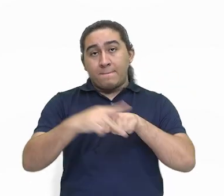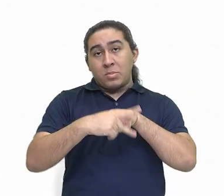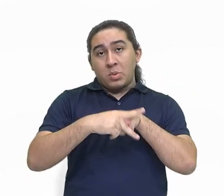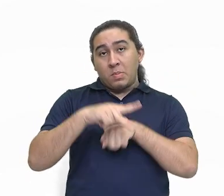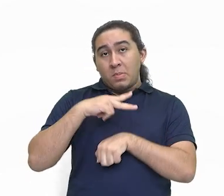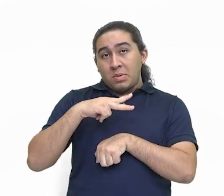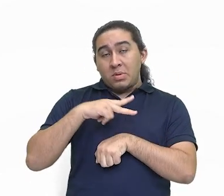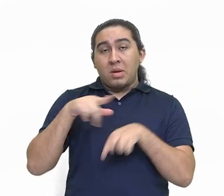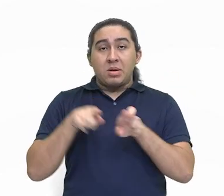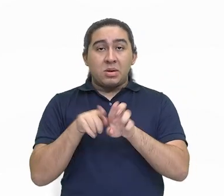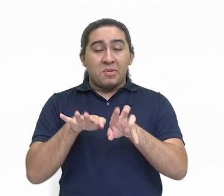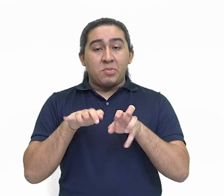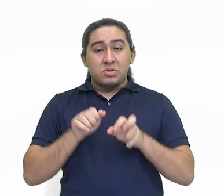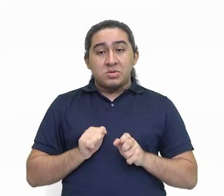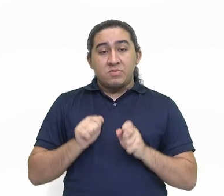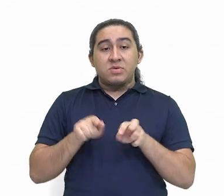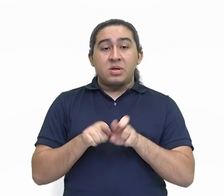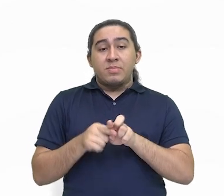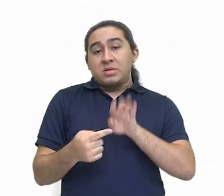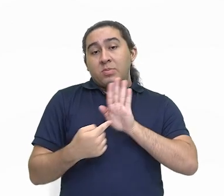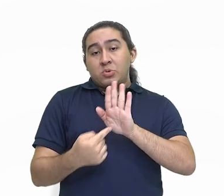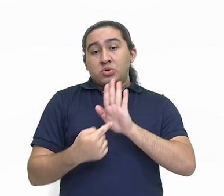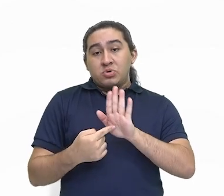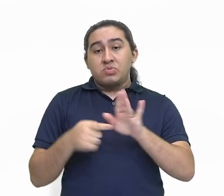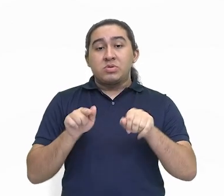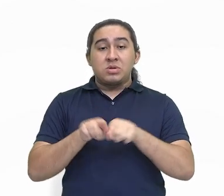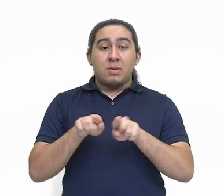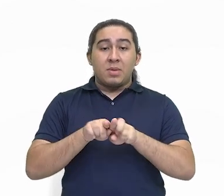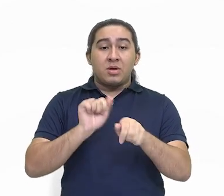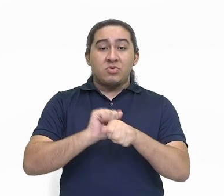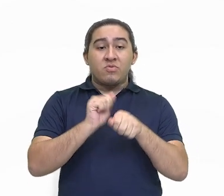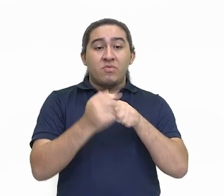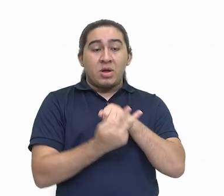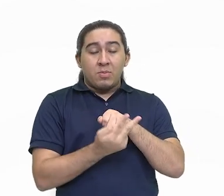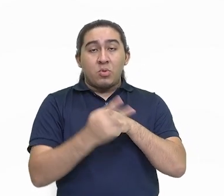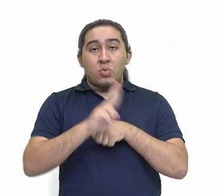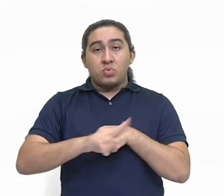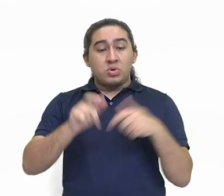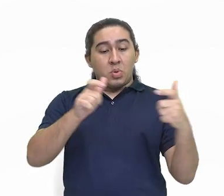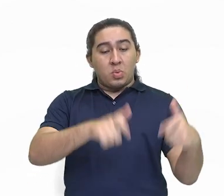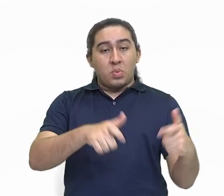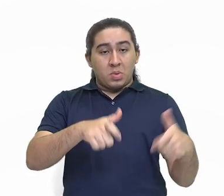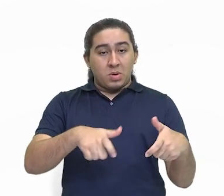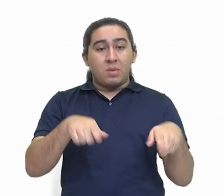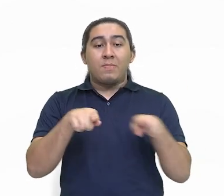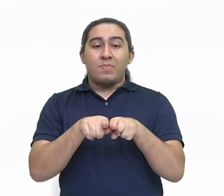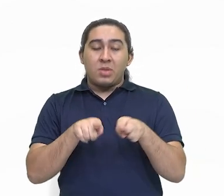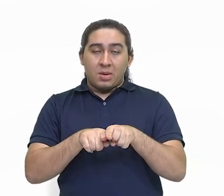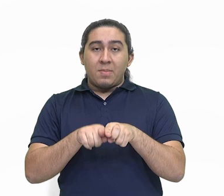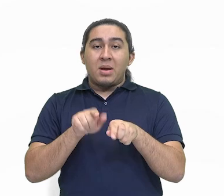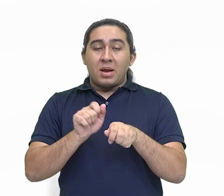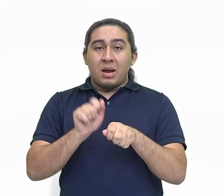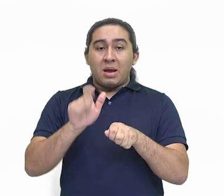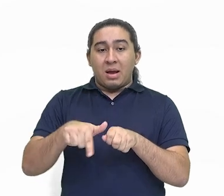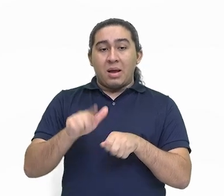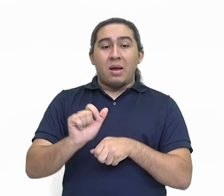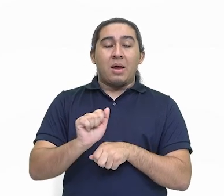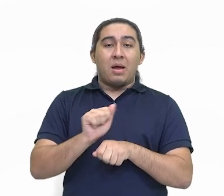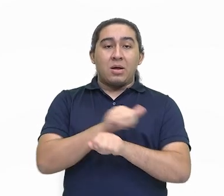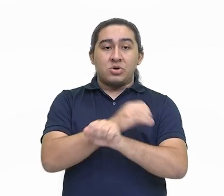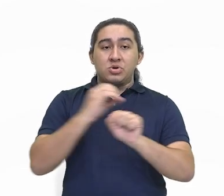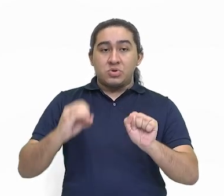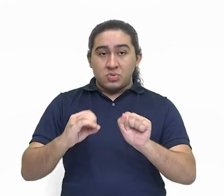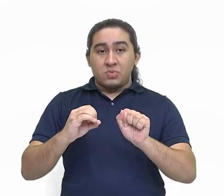pessoais, possessivos e demonstrativos, advérbios que indicam lugar,